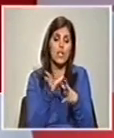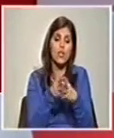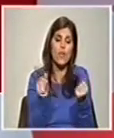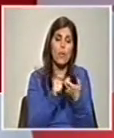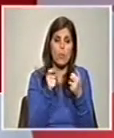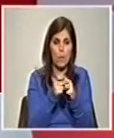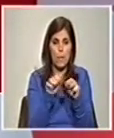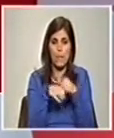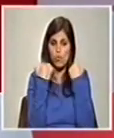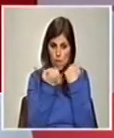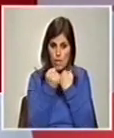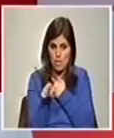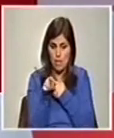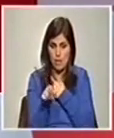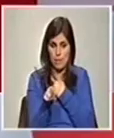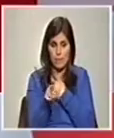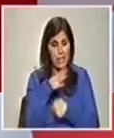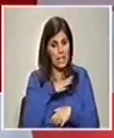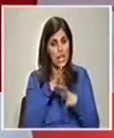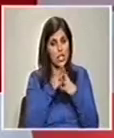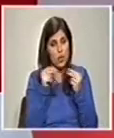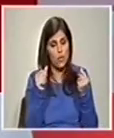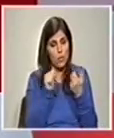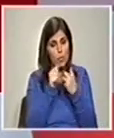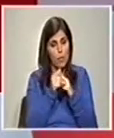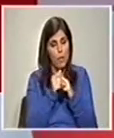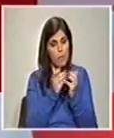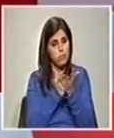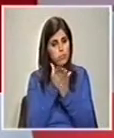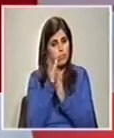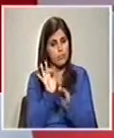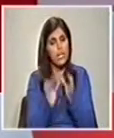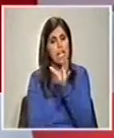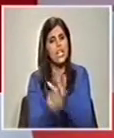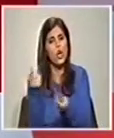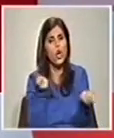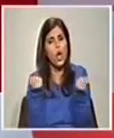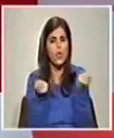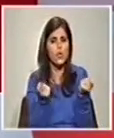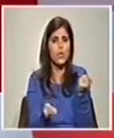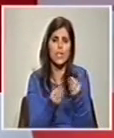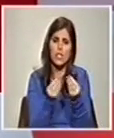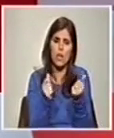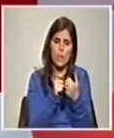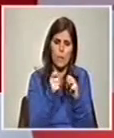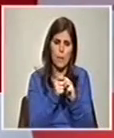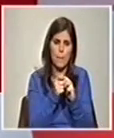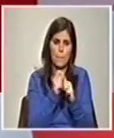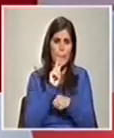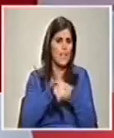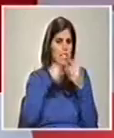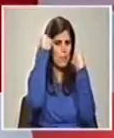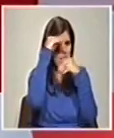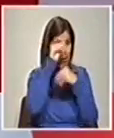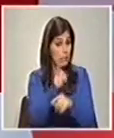problema. E quer resolver esse problema de forma sustentável, cria quase um negócio que resolve um problema. Nós sempre ensinamos isso.